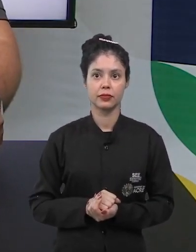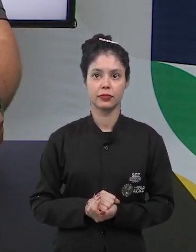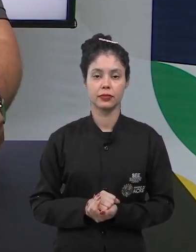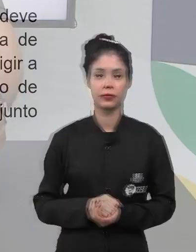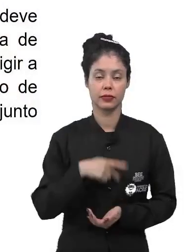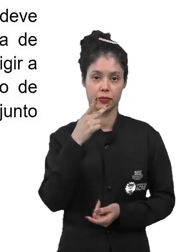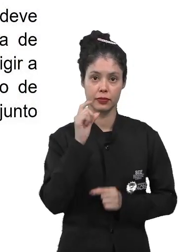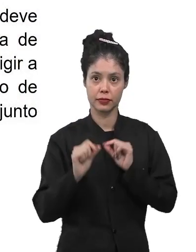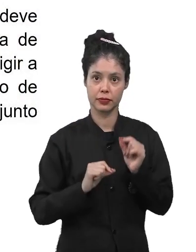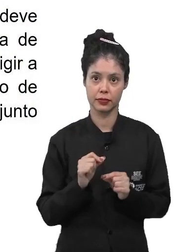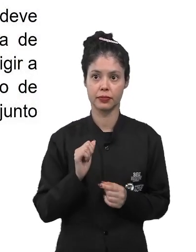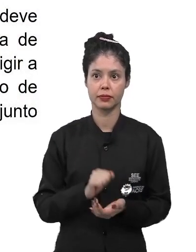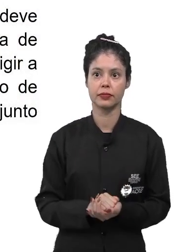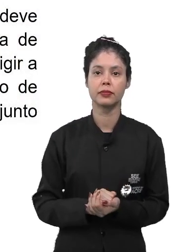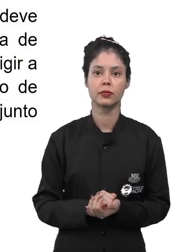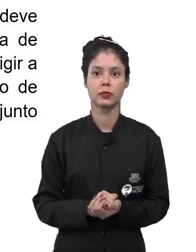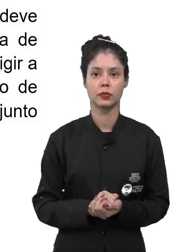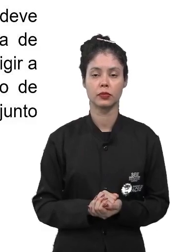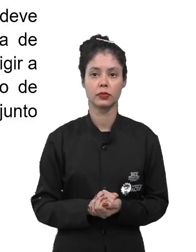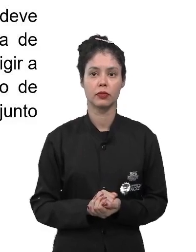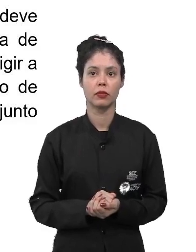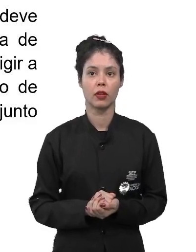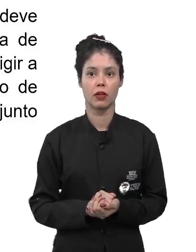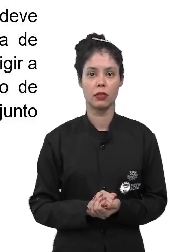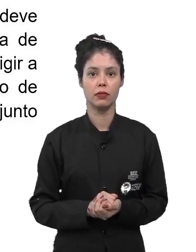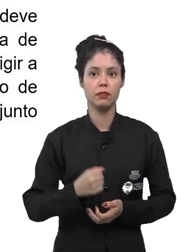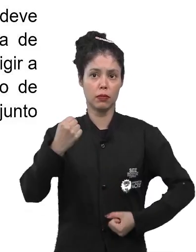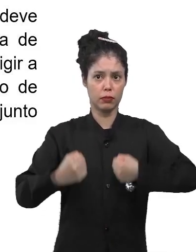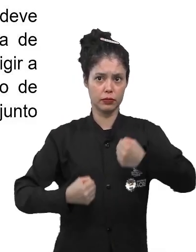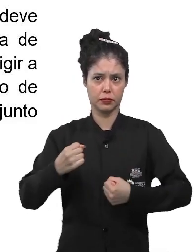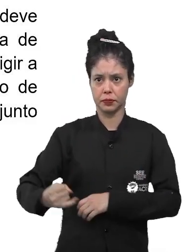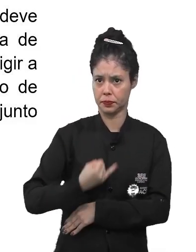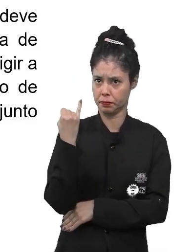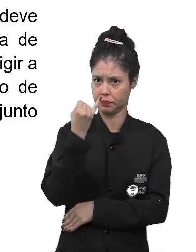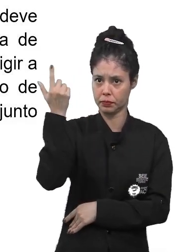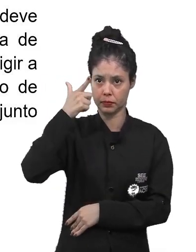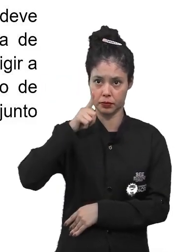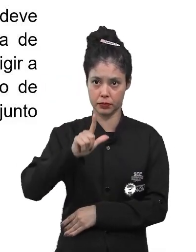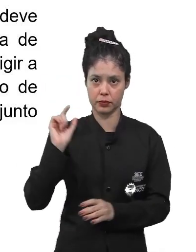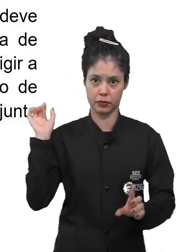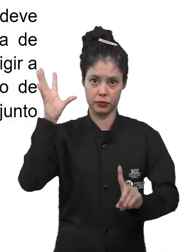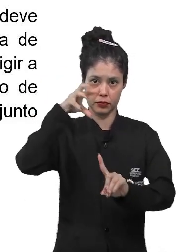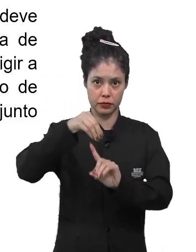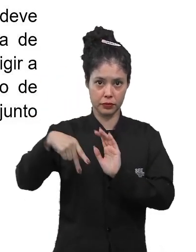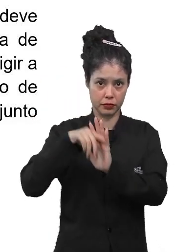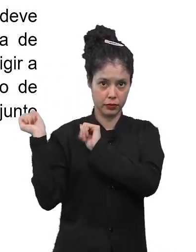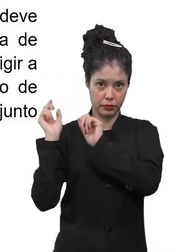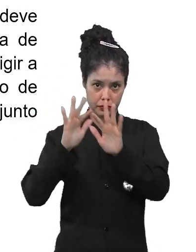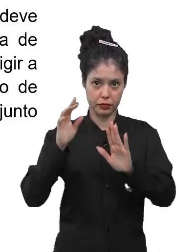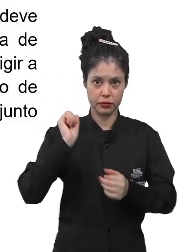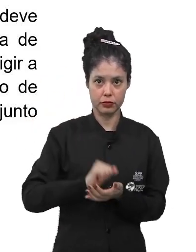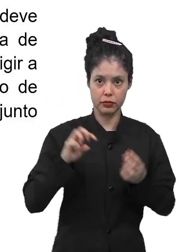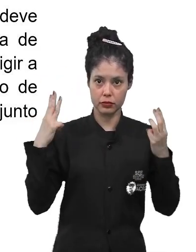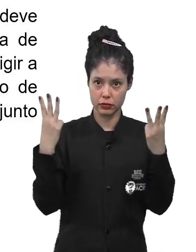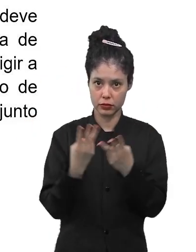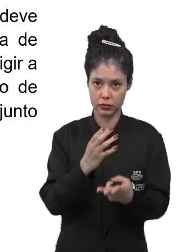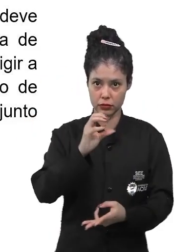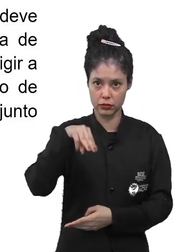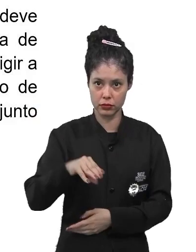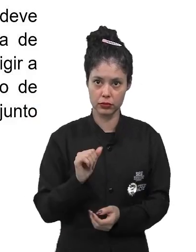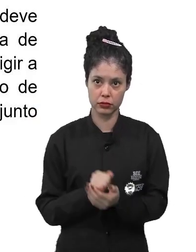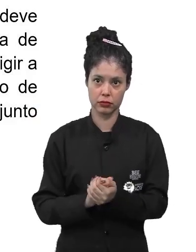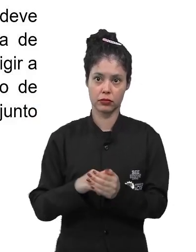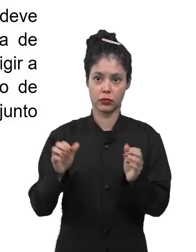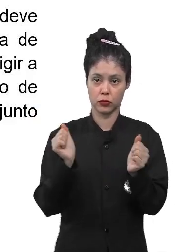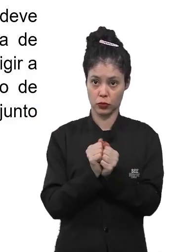O enunciado diz o seguinte, pessoal. Nos automóveis, é importante garantir que o centro de massa, CM, de cada conjunto